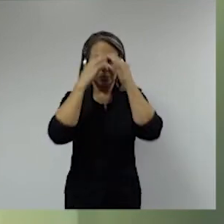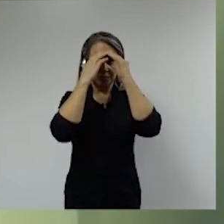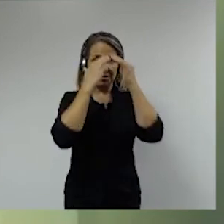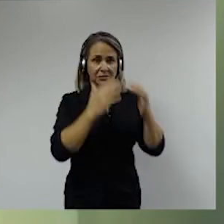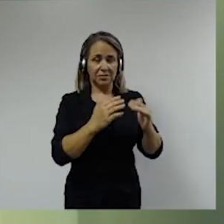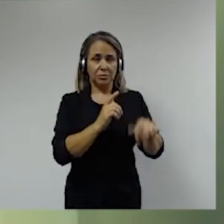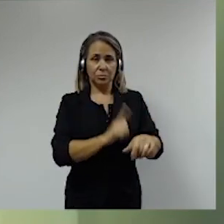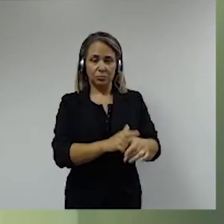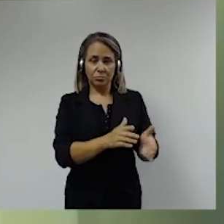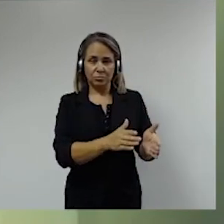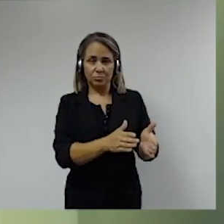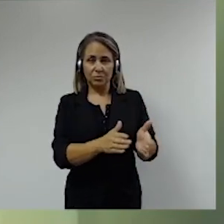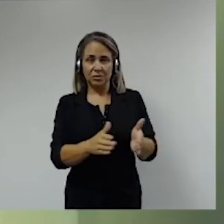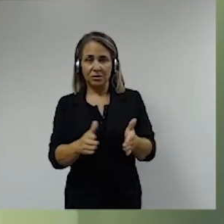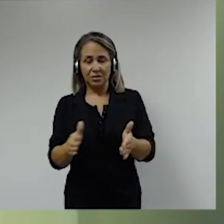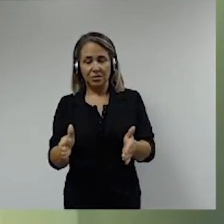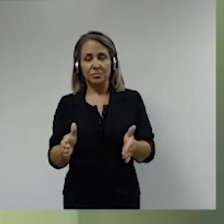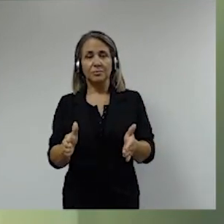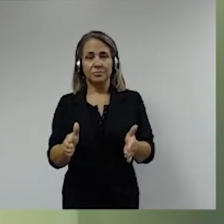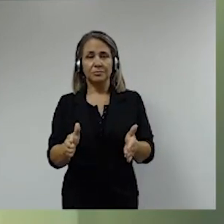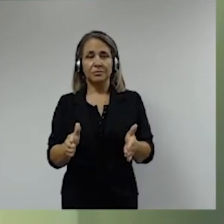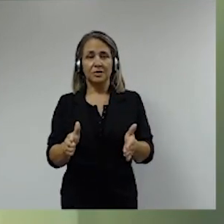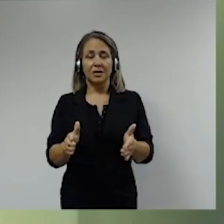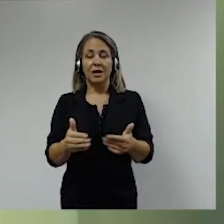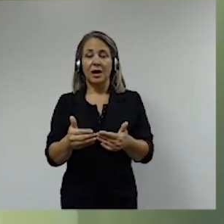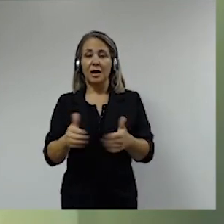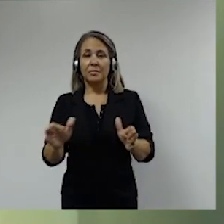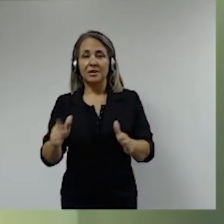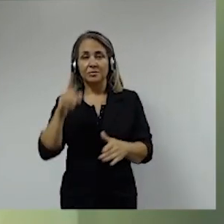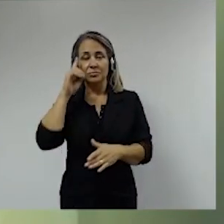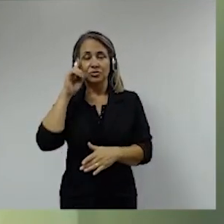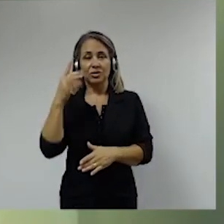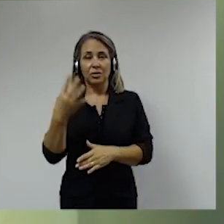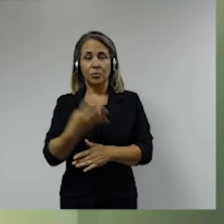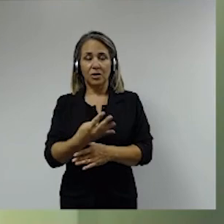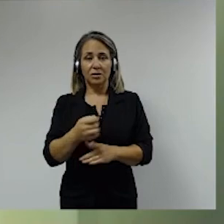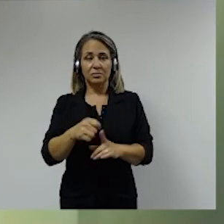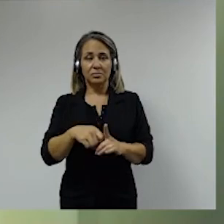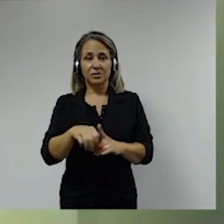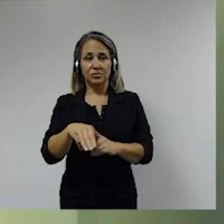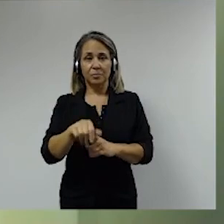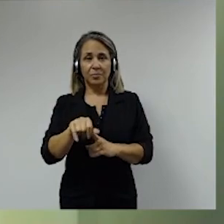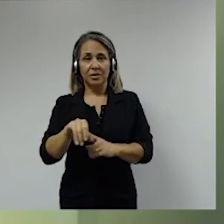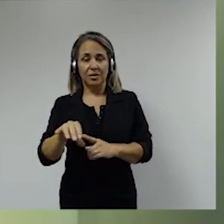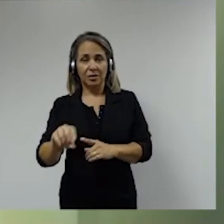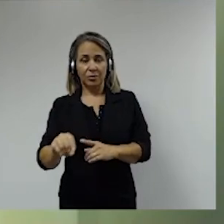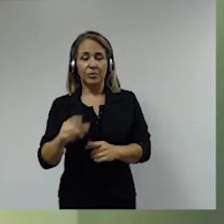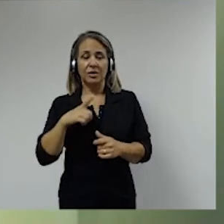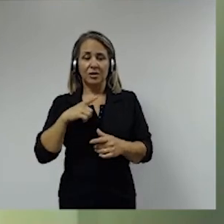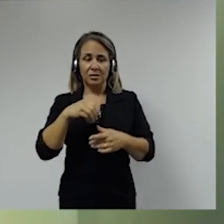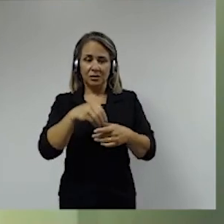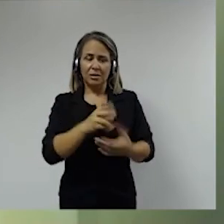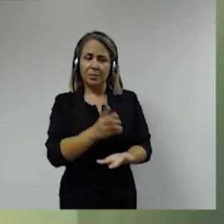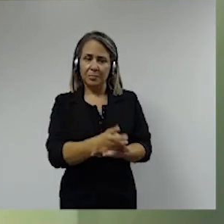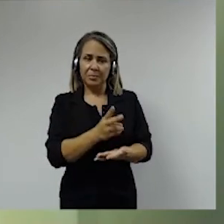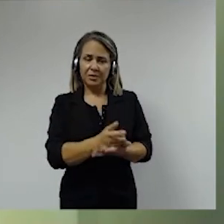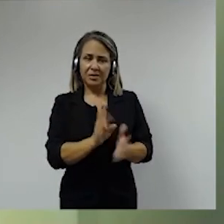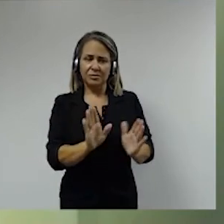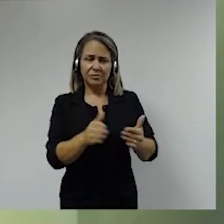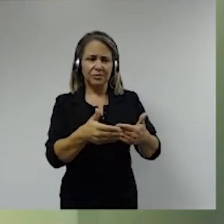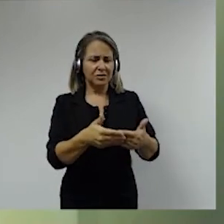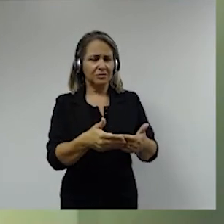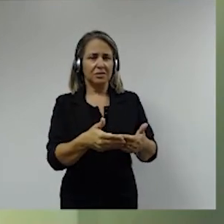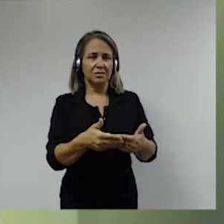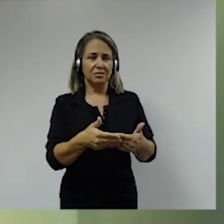prazo, que foi reaberto dia 4 de maio, e com a permanência dos fóruns fechados,